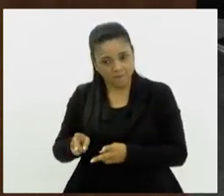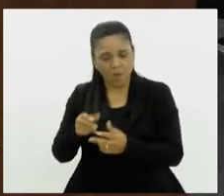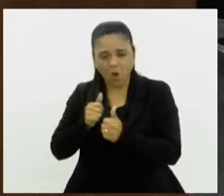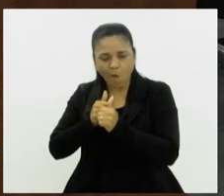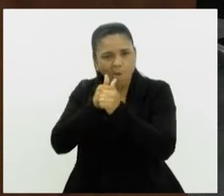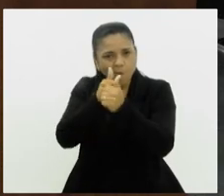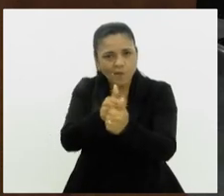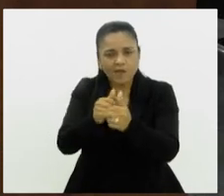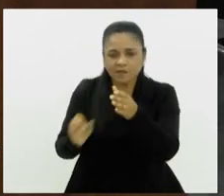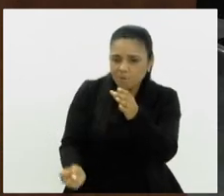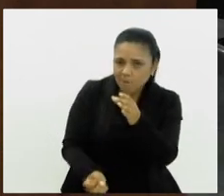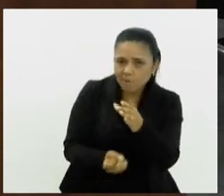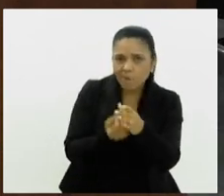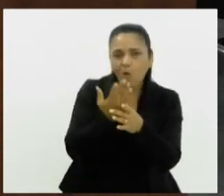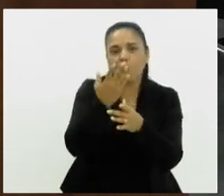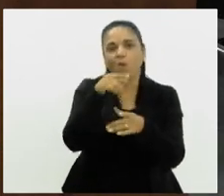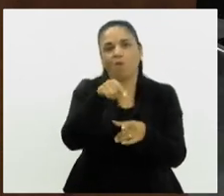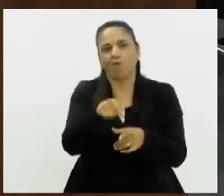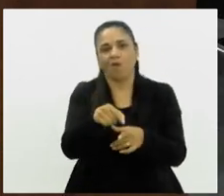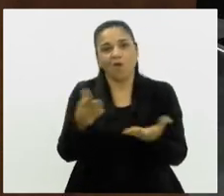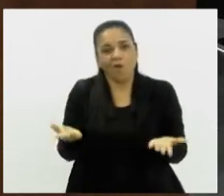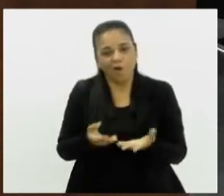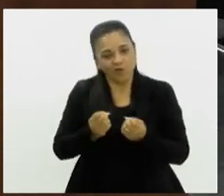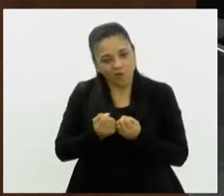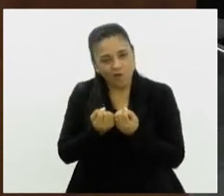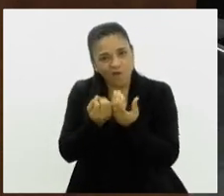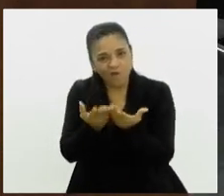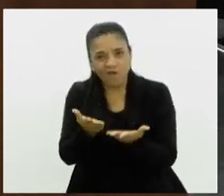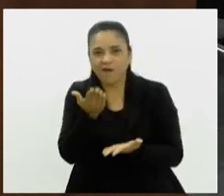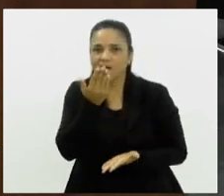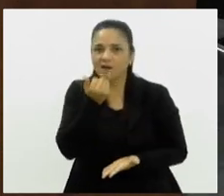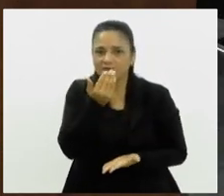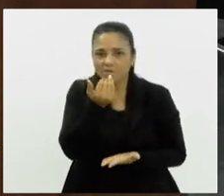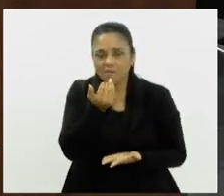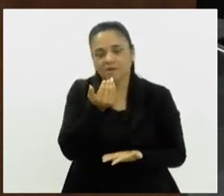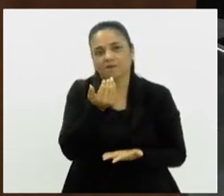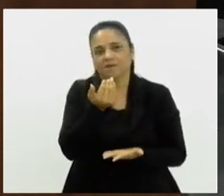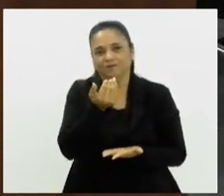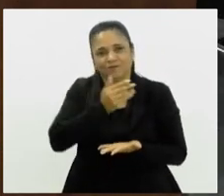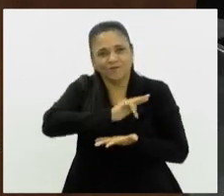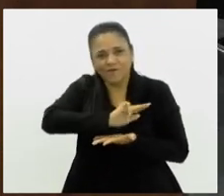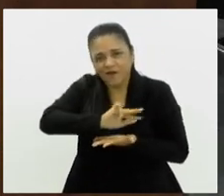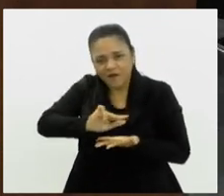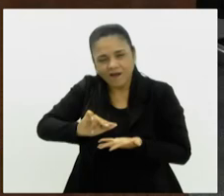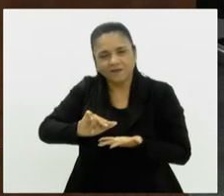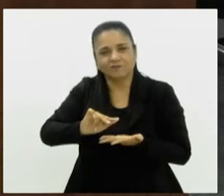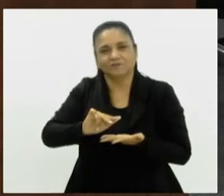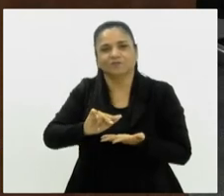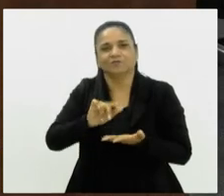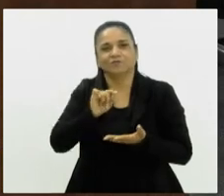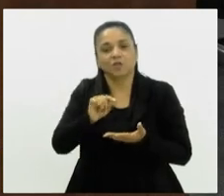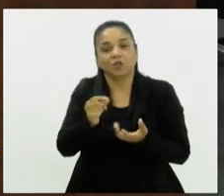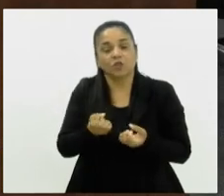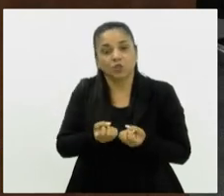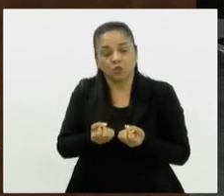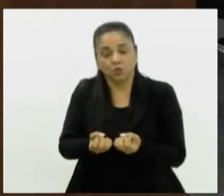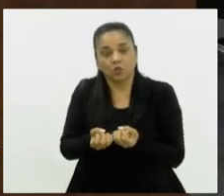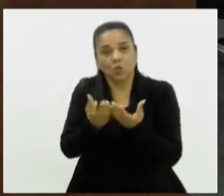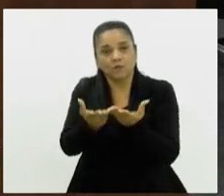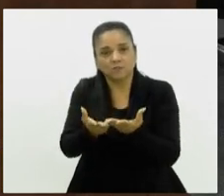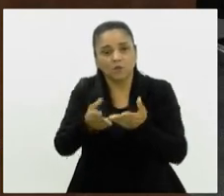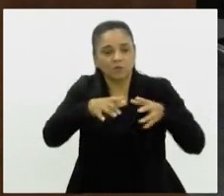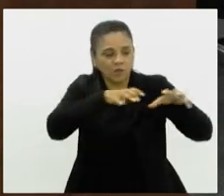sua fundação e que hoje oferece também alimentos a partir de muitas doações da